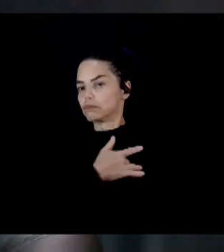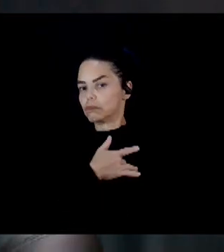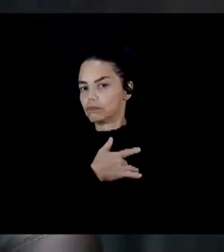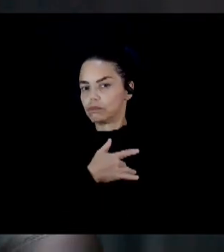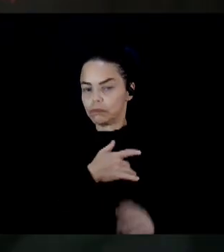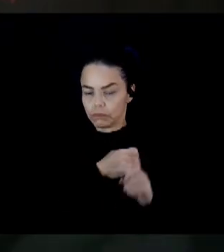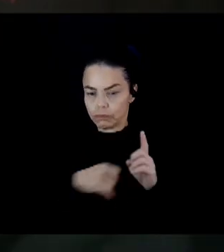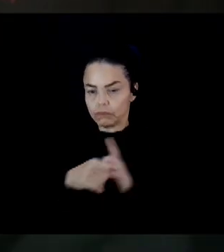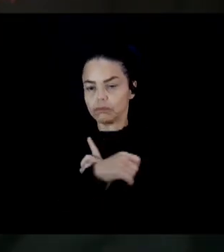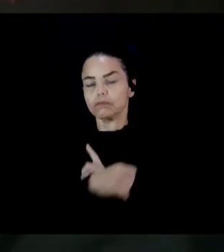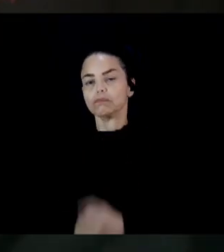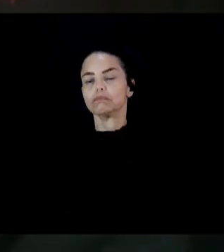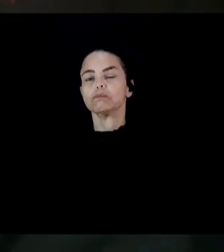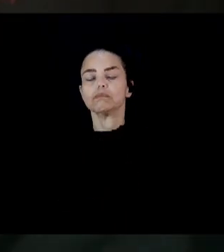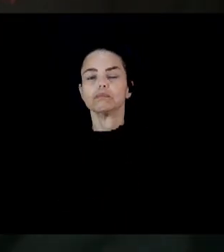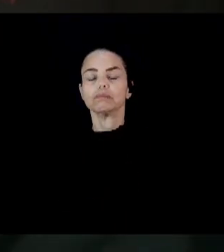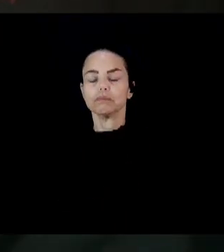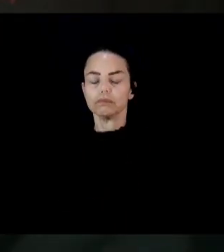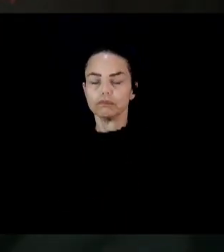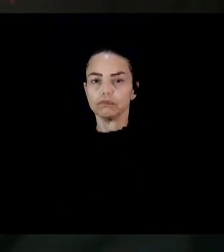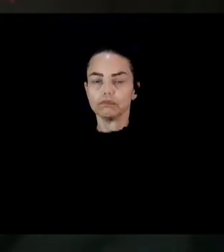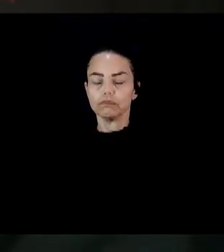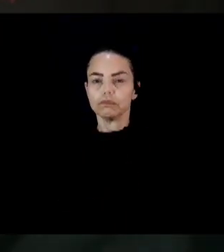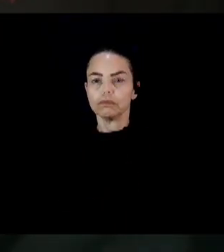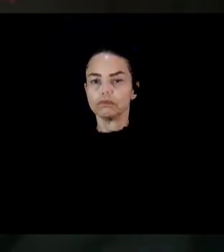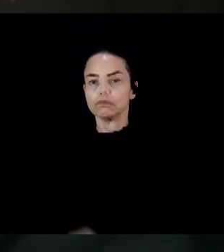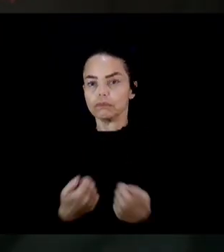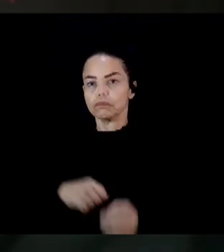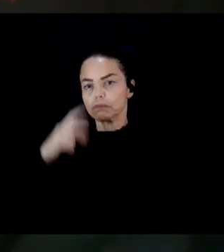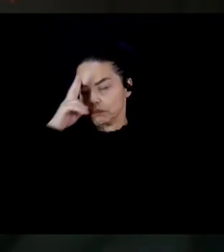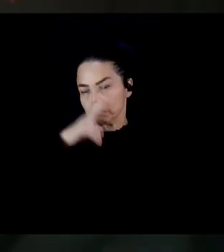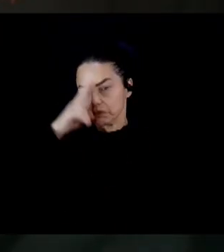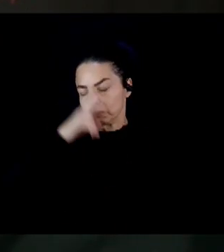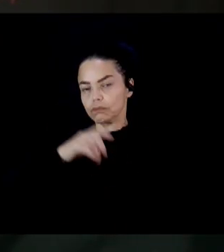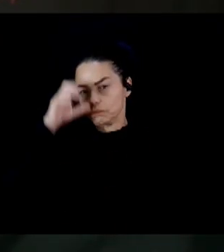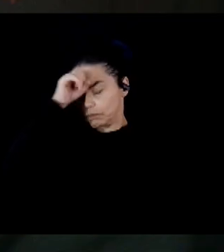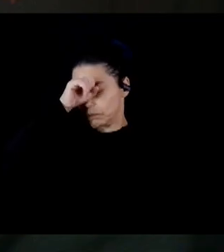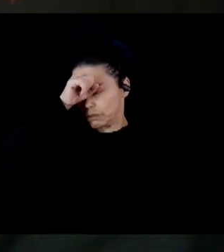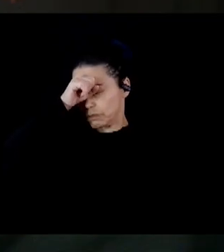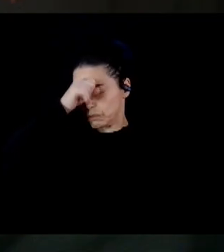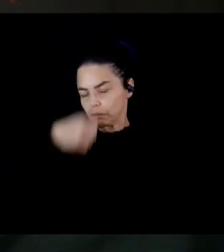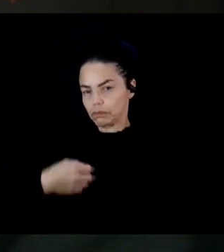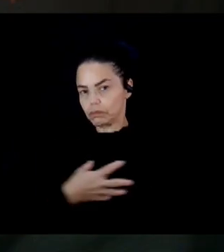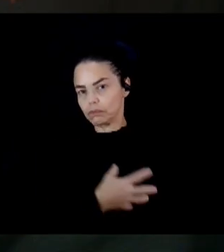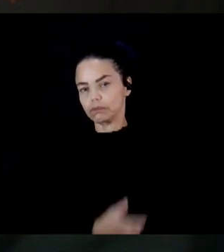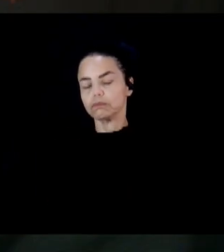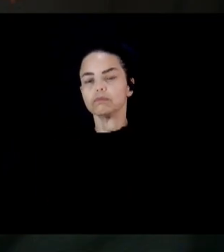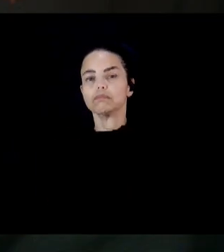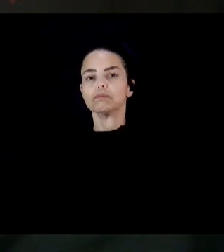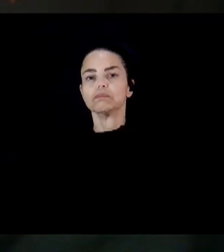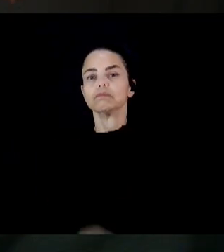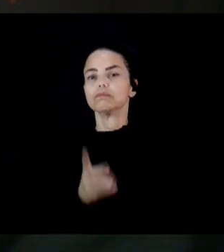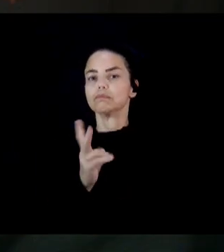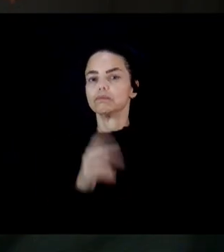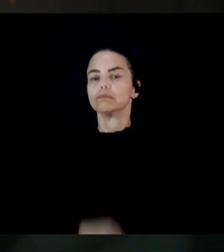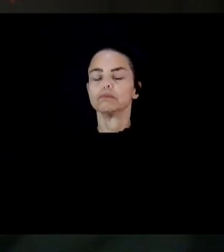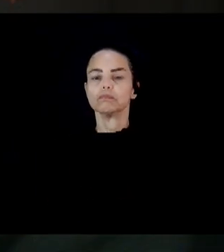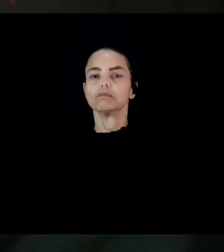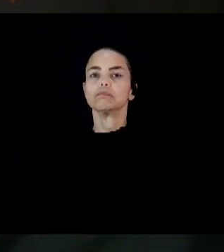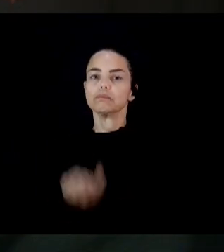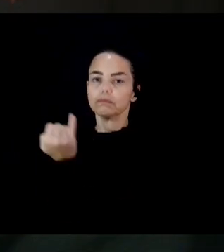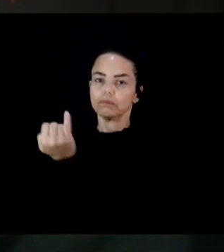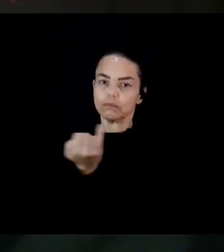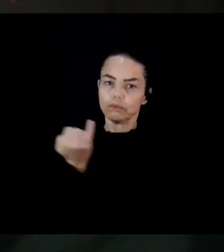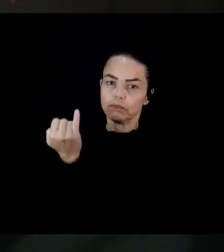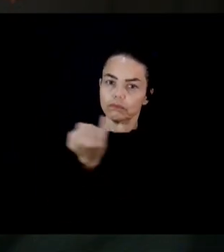bem. A gente precisa lembrar que aprender coisas novas, né, continua sendo importante,